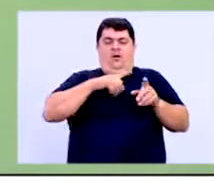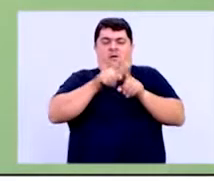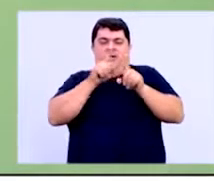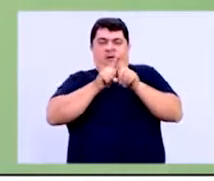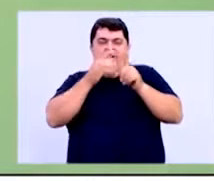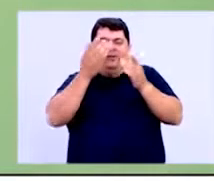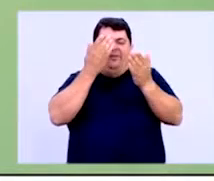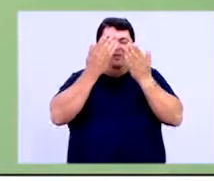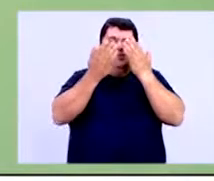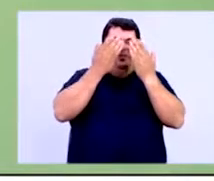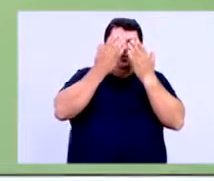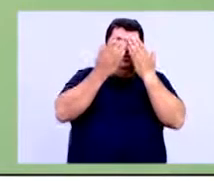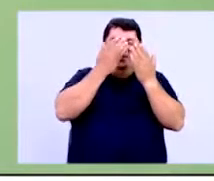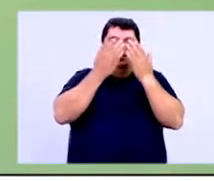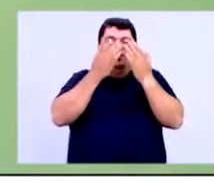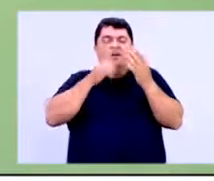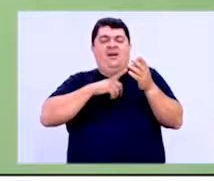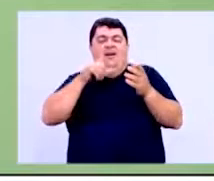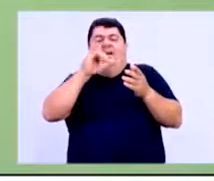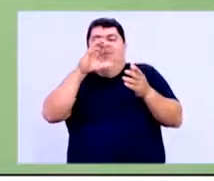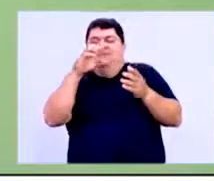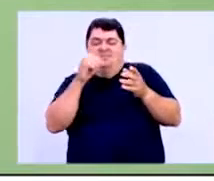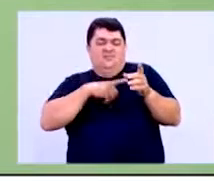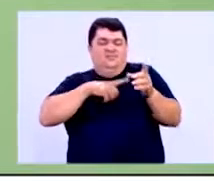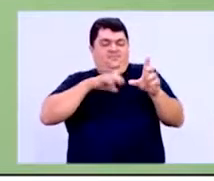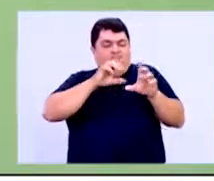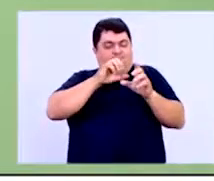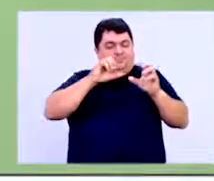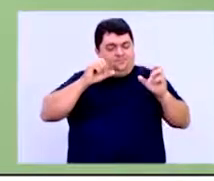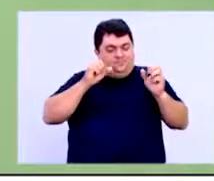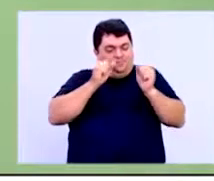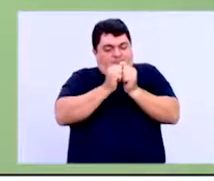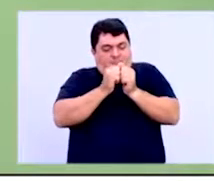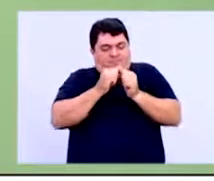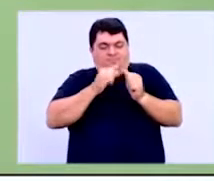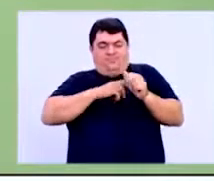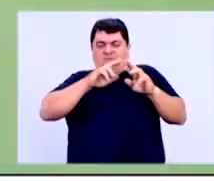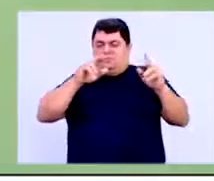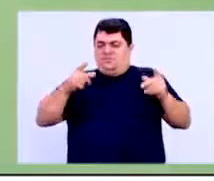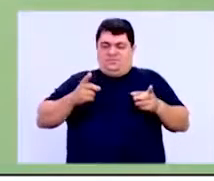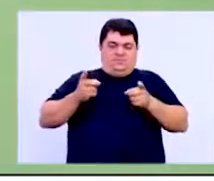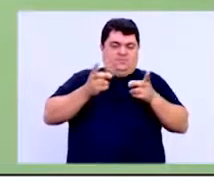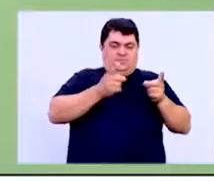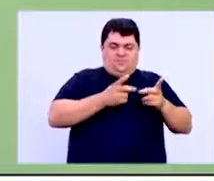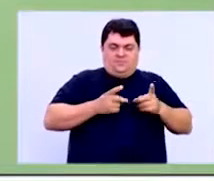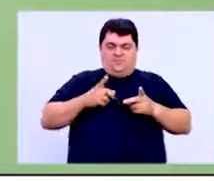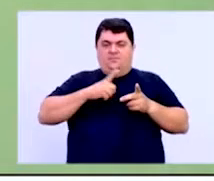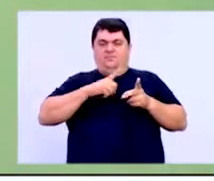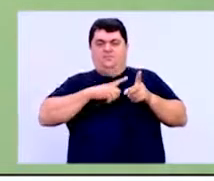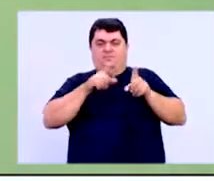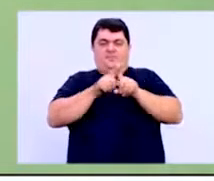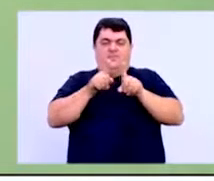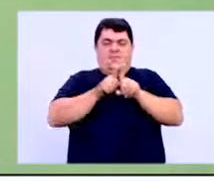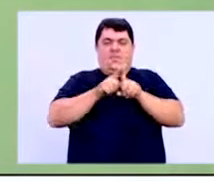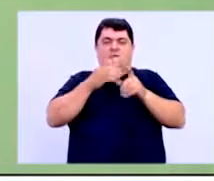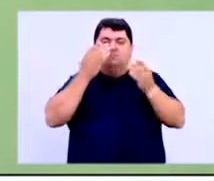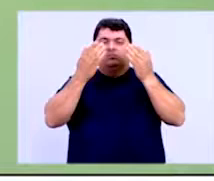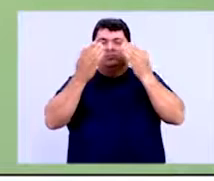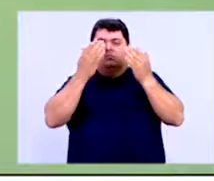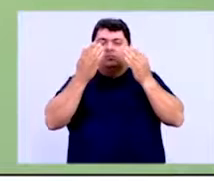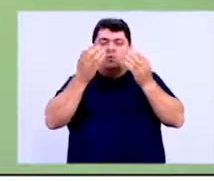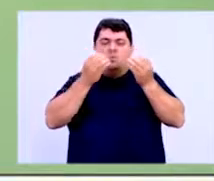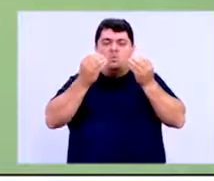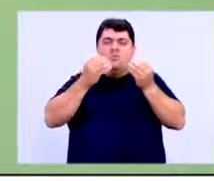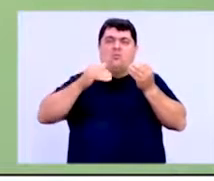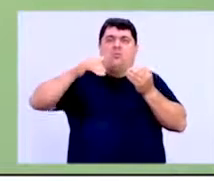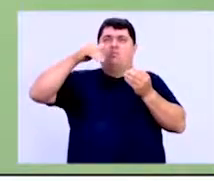Avaliar a lucratividade associada a diferentes níveis de venda e avaliar o aumento ou redução